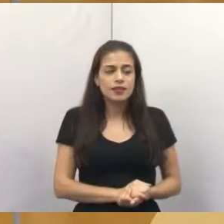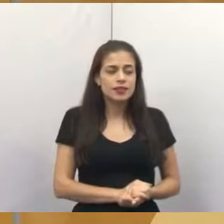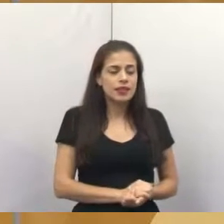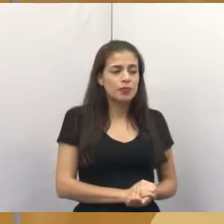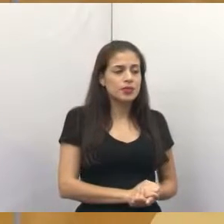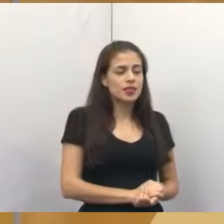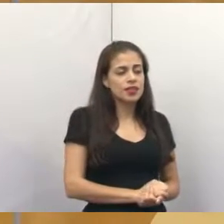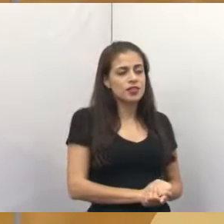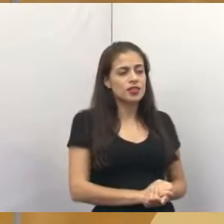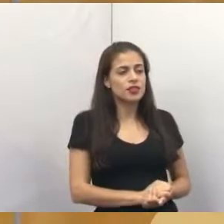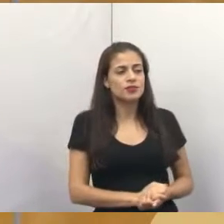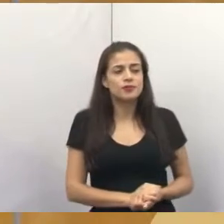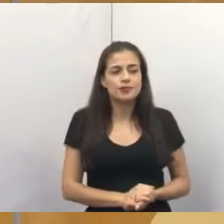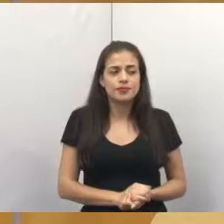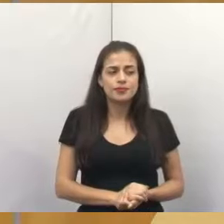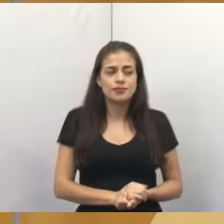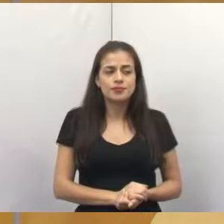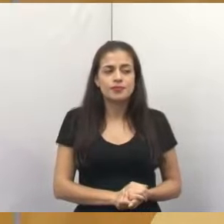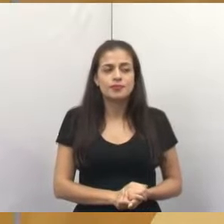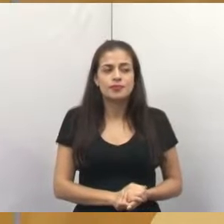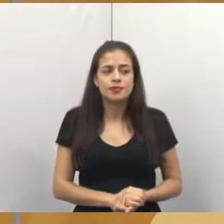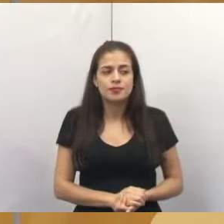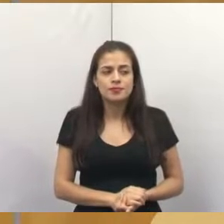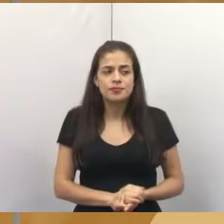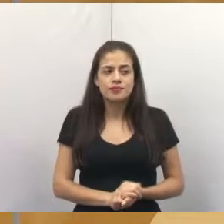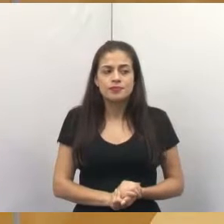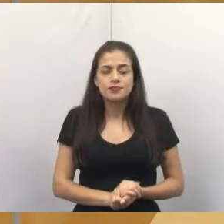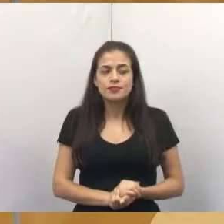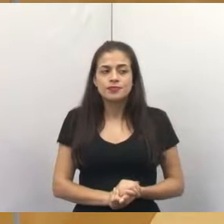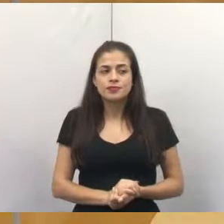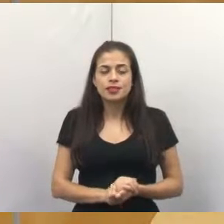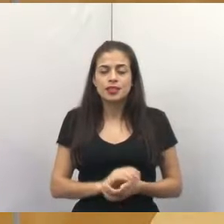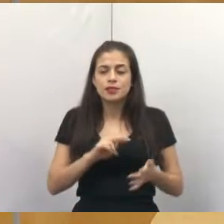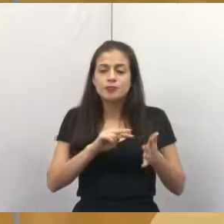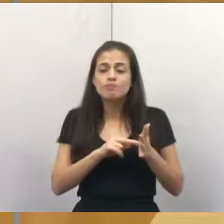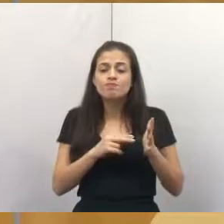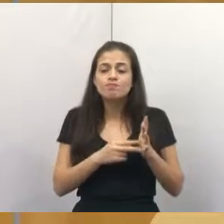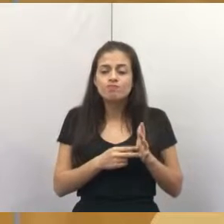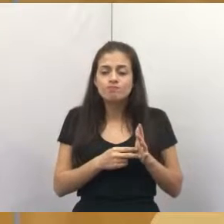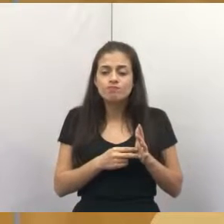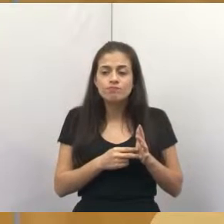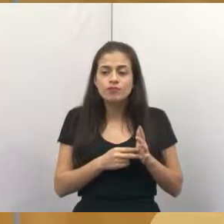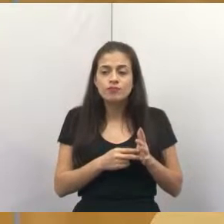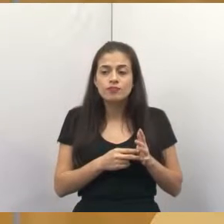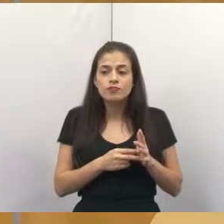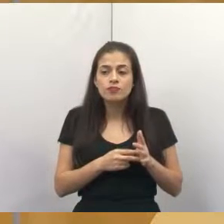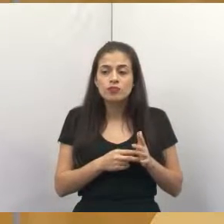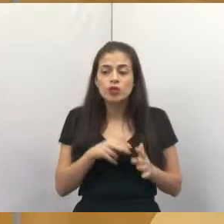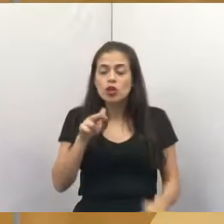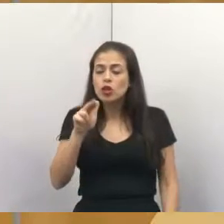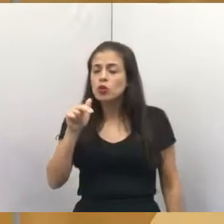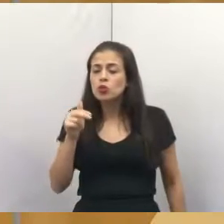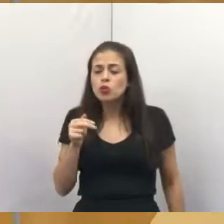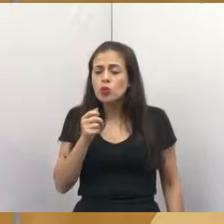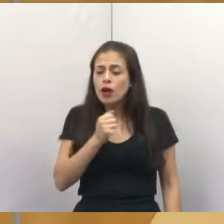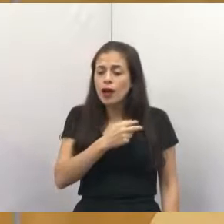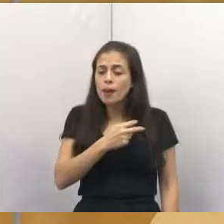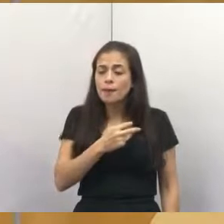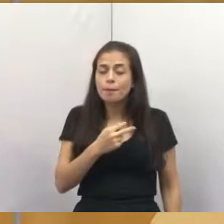geral. O que isso significa? Que ela não pode enxergar um único